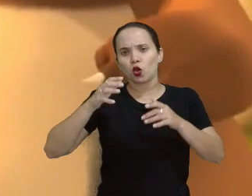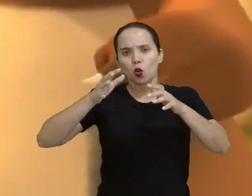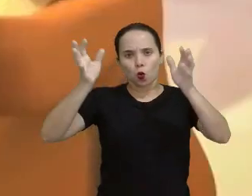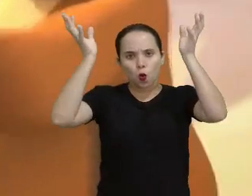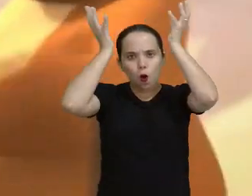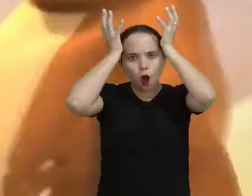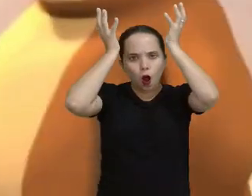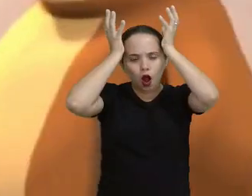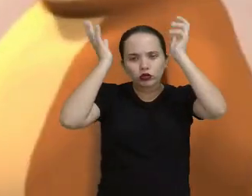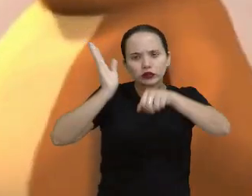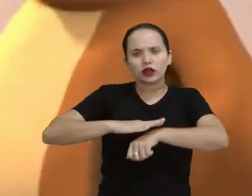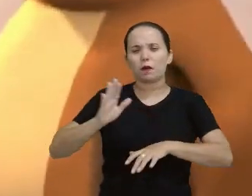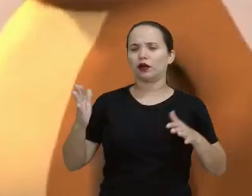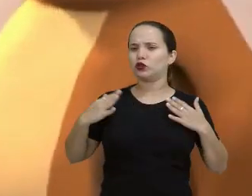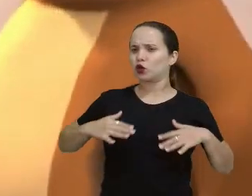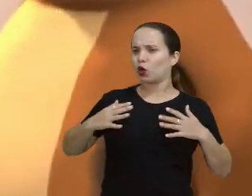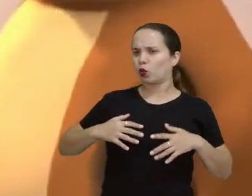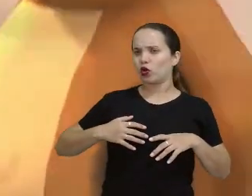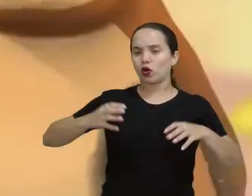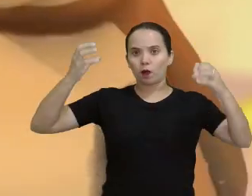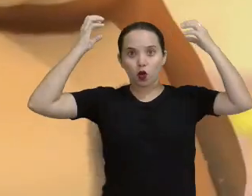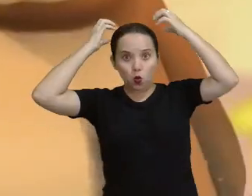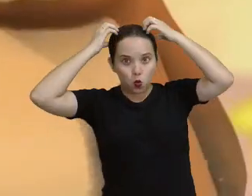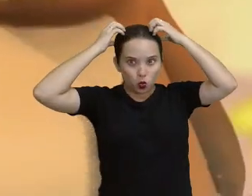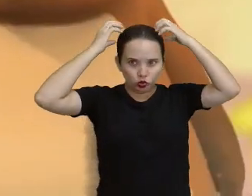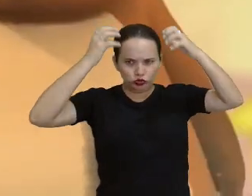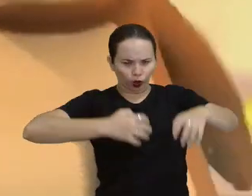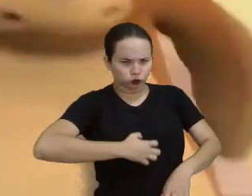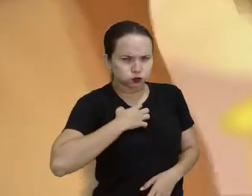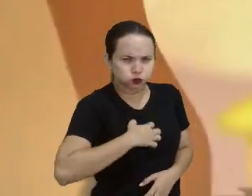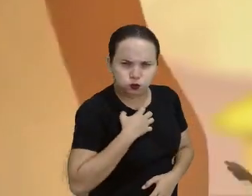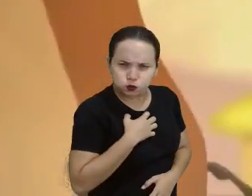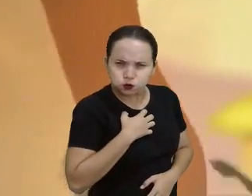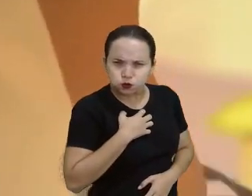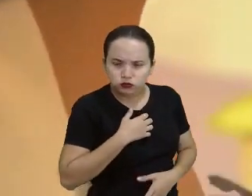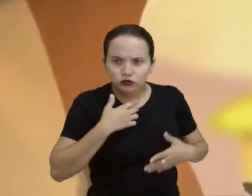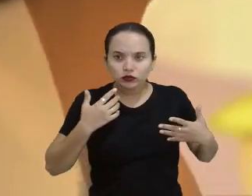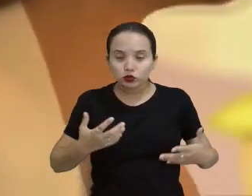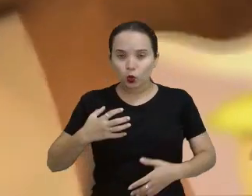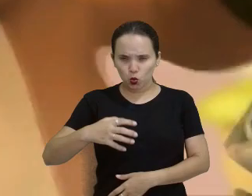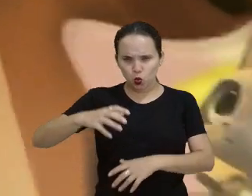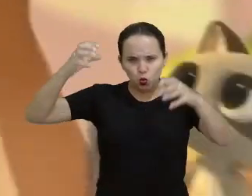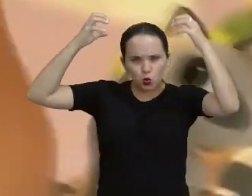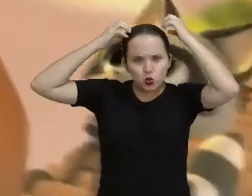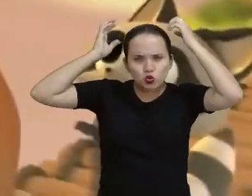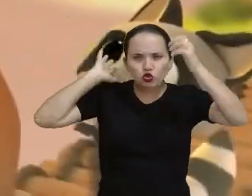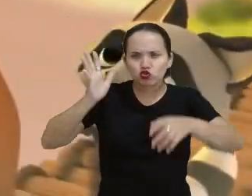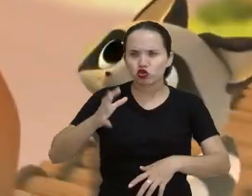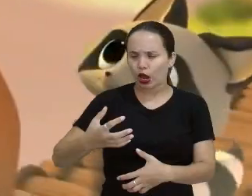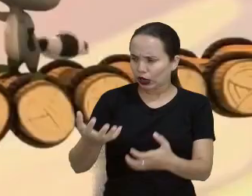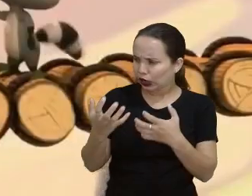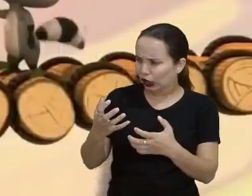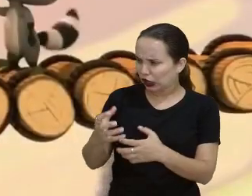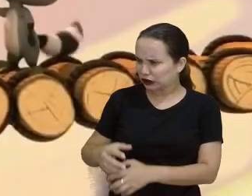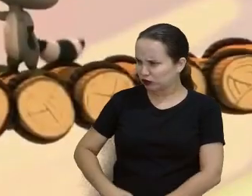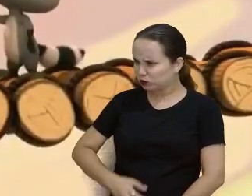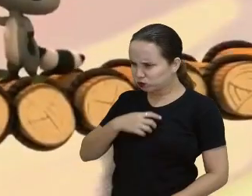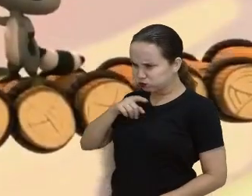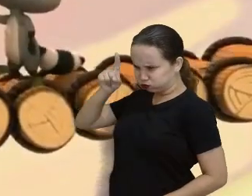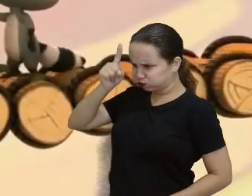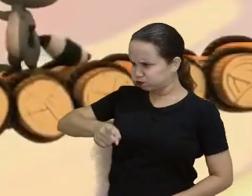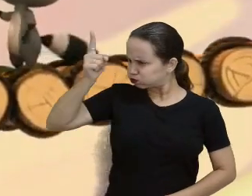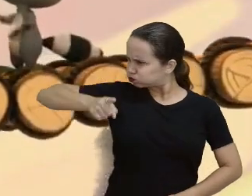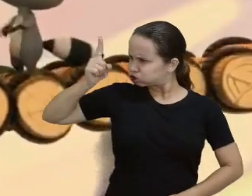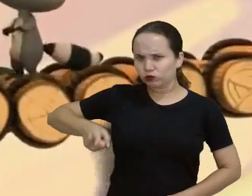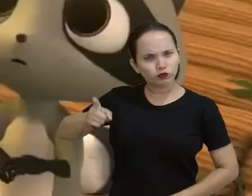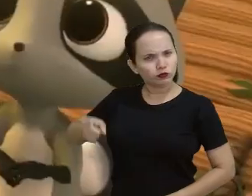urso, ele é mais ranzinza, ele já tá com a cara fechada. Então, sim. ele já quer impor, né? Por causa da fama de mal dele, ele quer impor